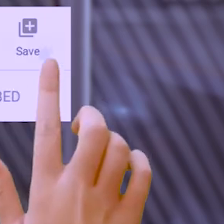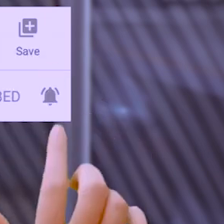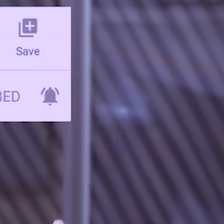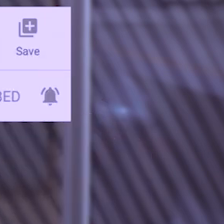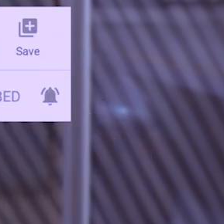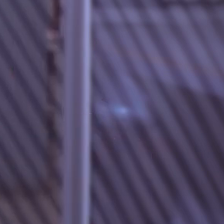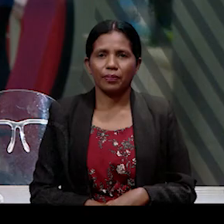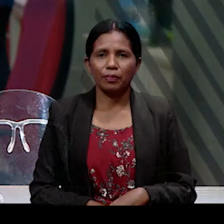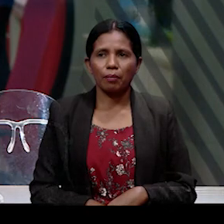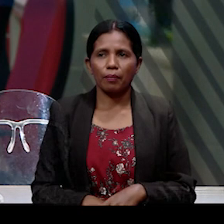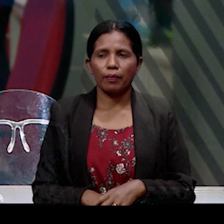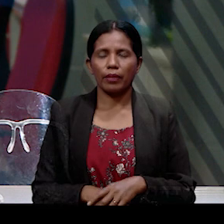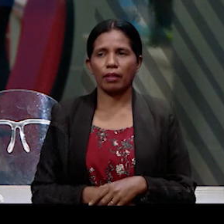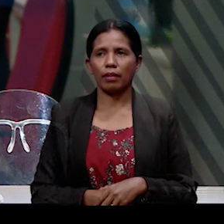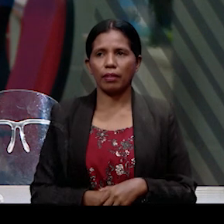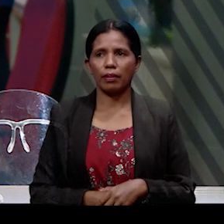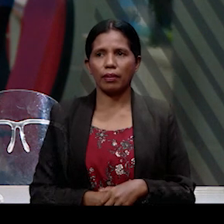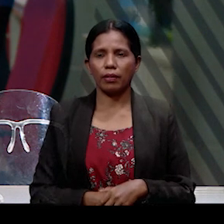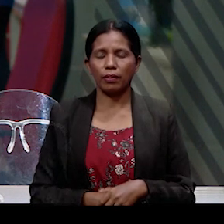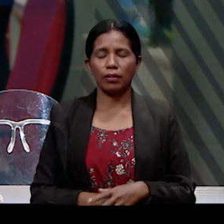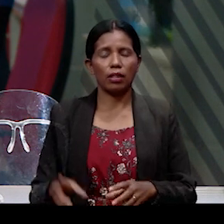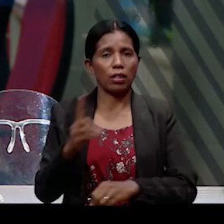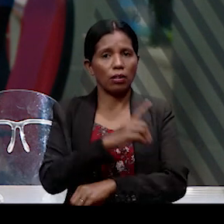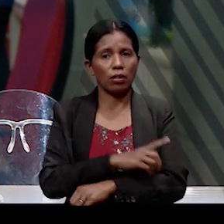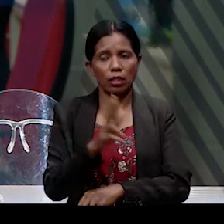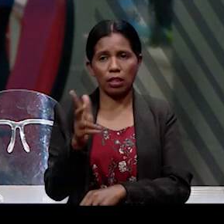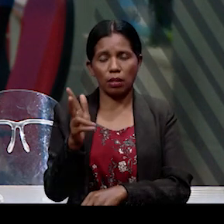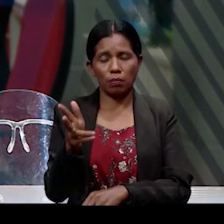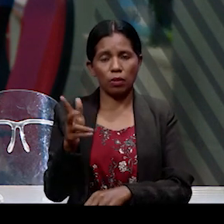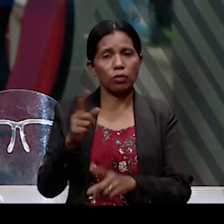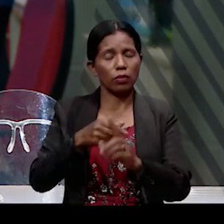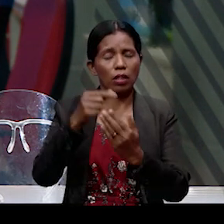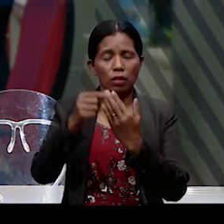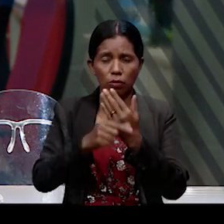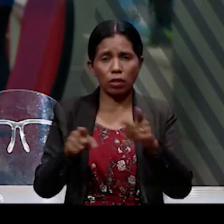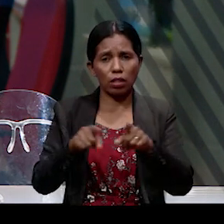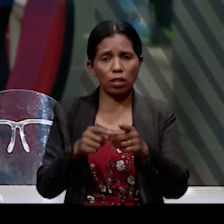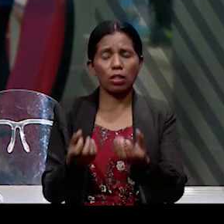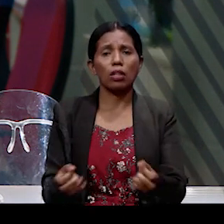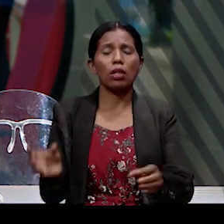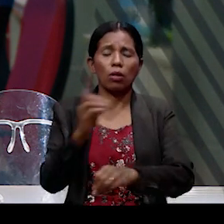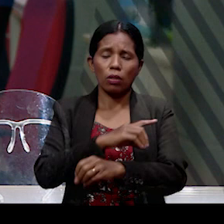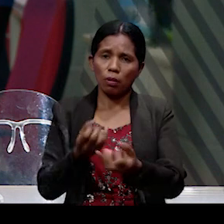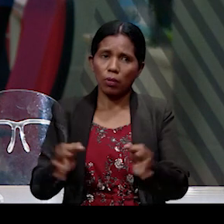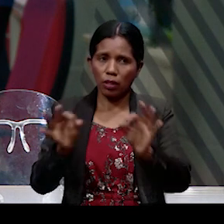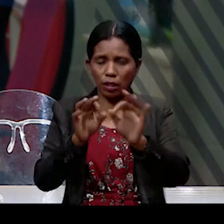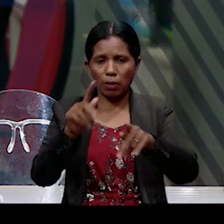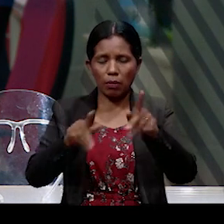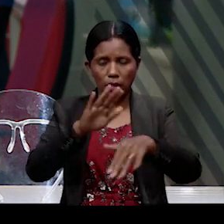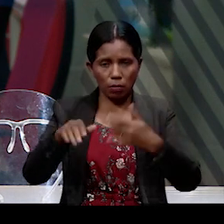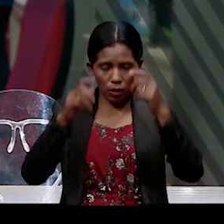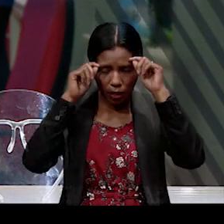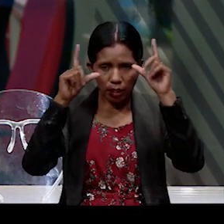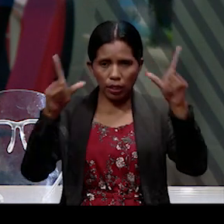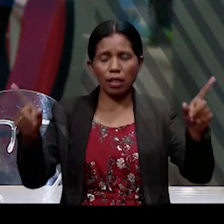de notificação. Loro do Lanulo Fulang Agosto, Hanessa Loro Importante, povo Timor-Leste, também Loro Idané, povo